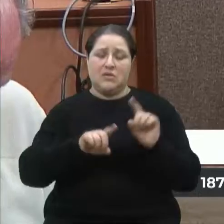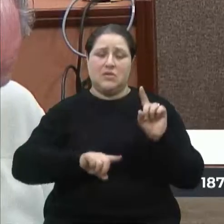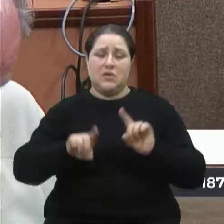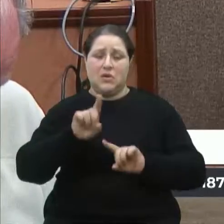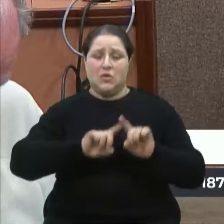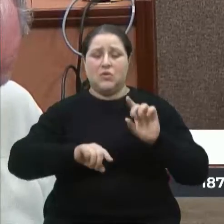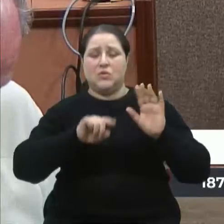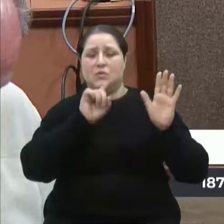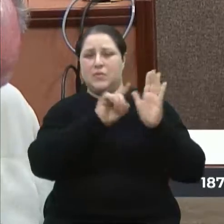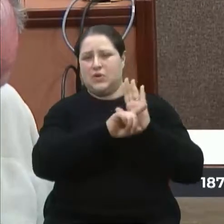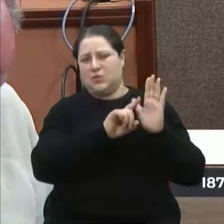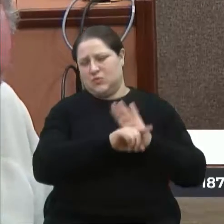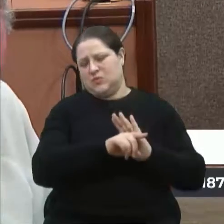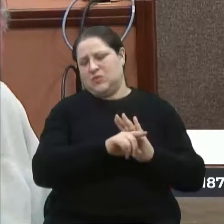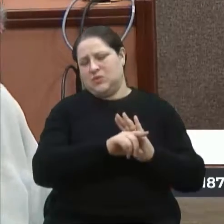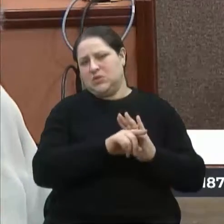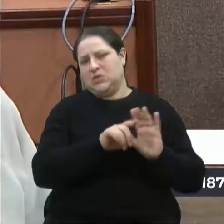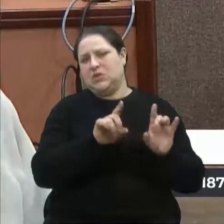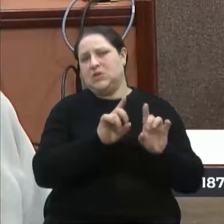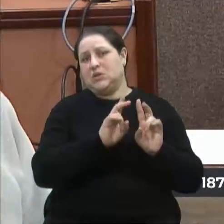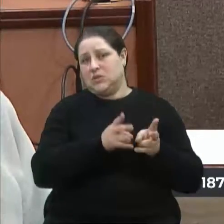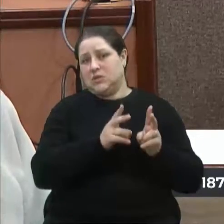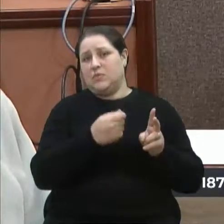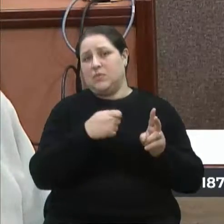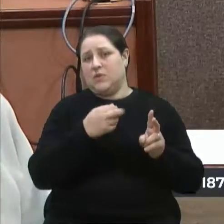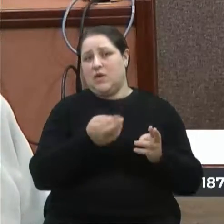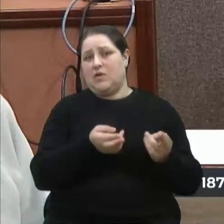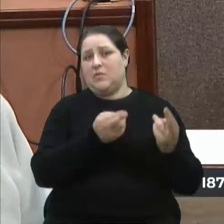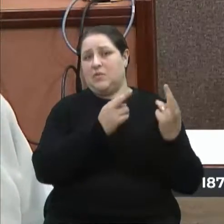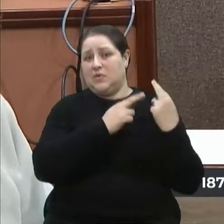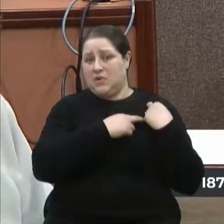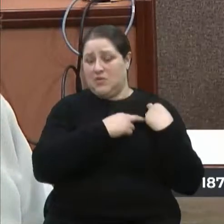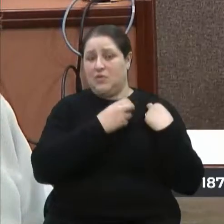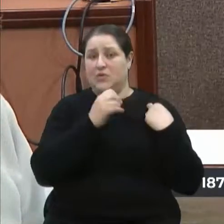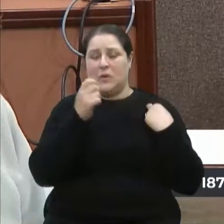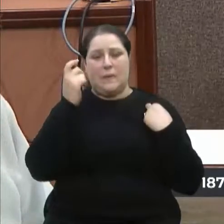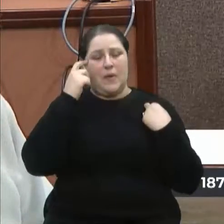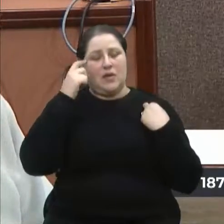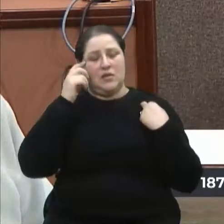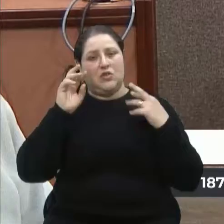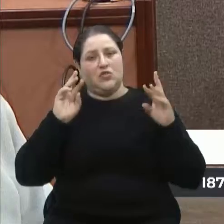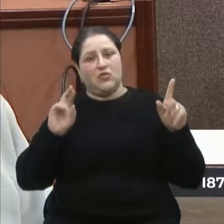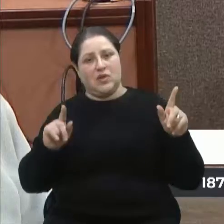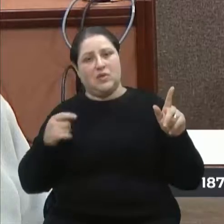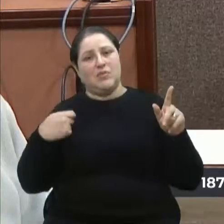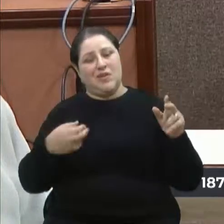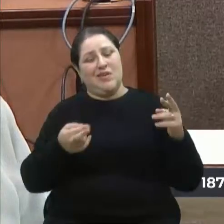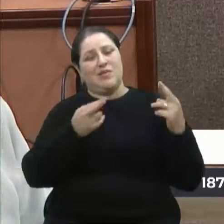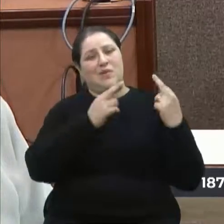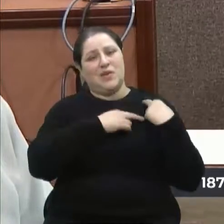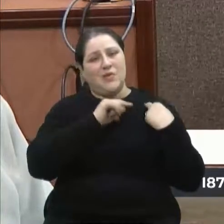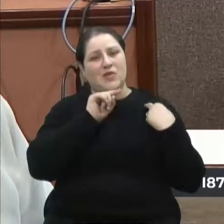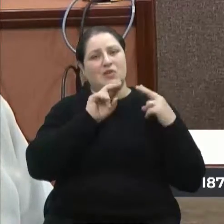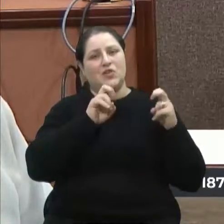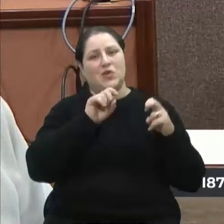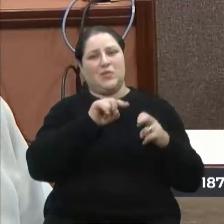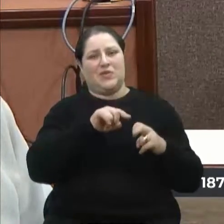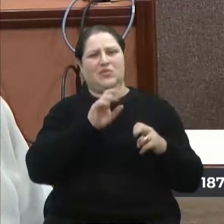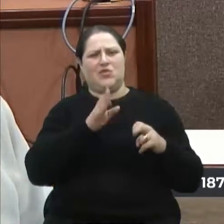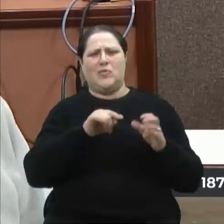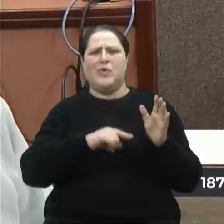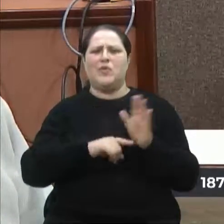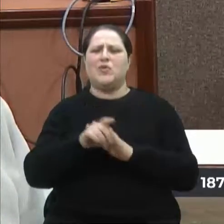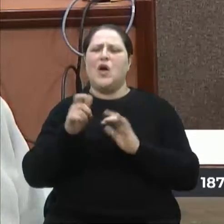sempre falo sobre isso, da gente tentar ser responsável, mesmo que pense diferente, em relação a isso, né? Como foi esse questionamento? Onde é